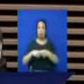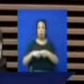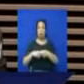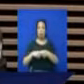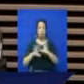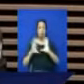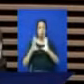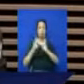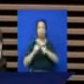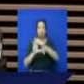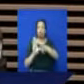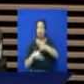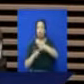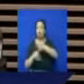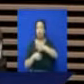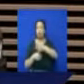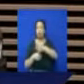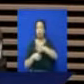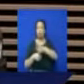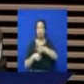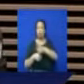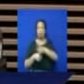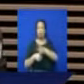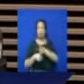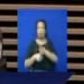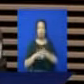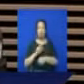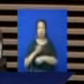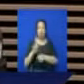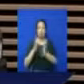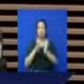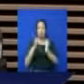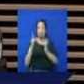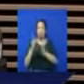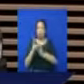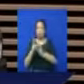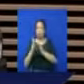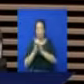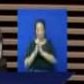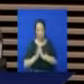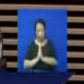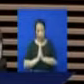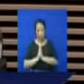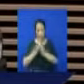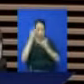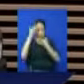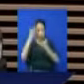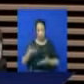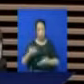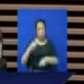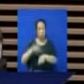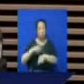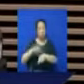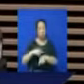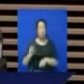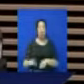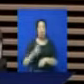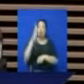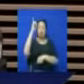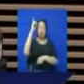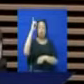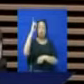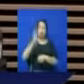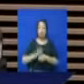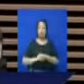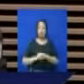roubado dela, em nome de Jesus, amém. Agradeço a oportunidade, a Deus toda a honra e toda a glória pela